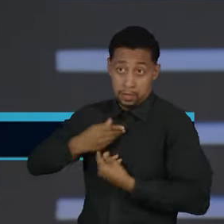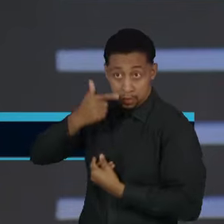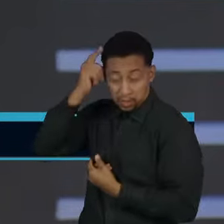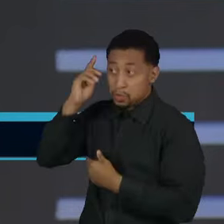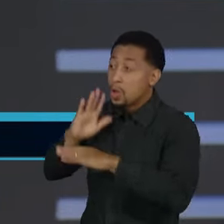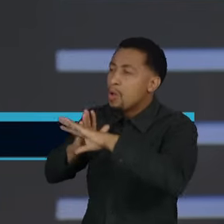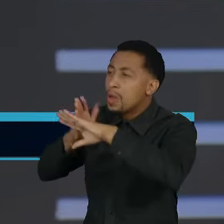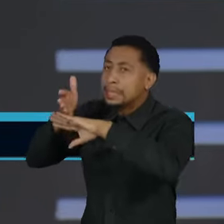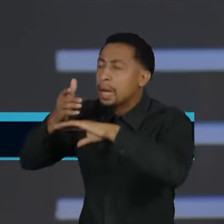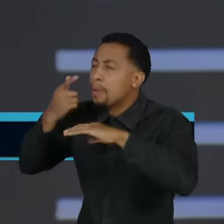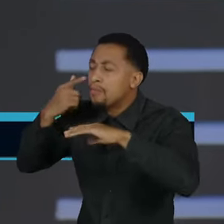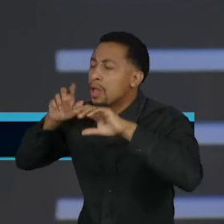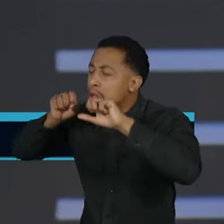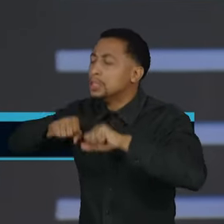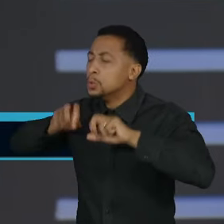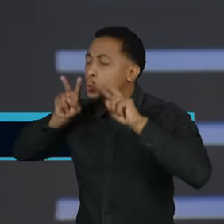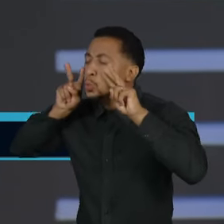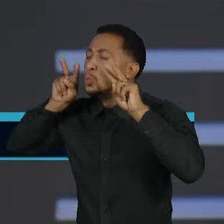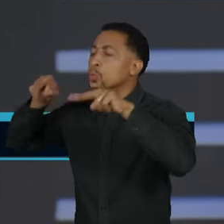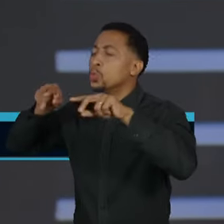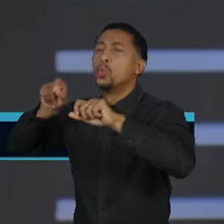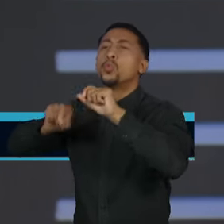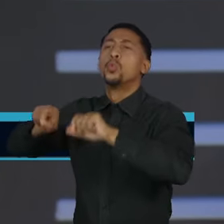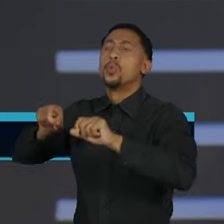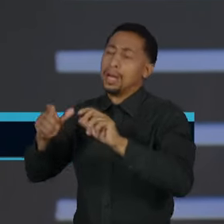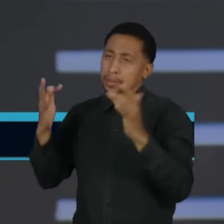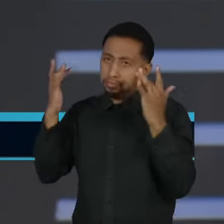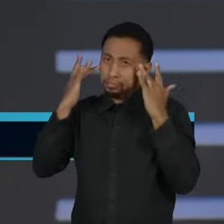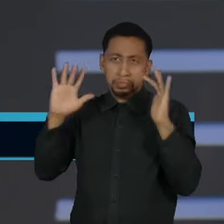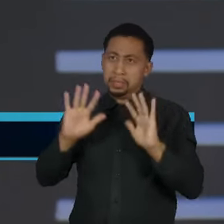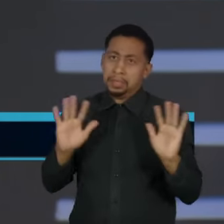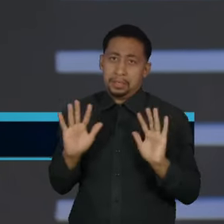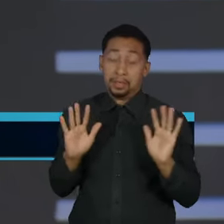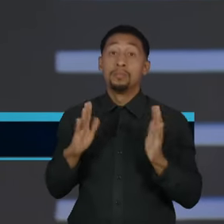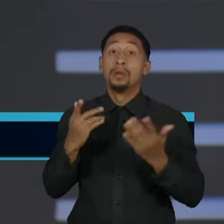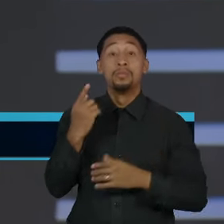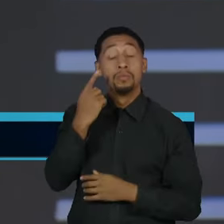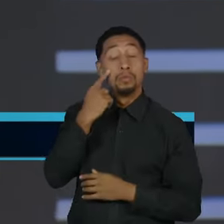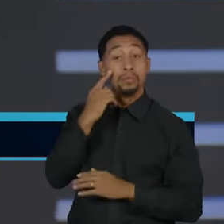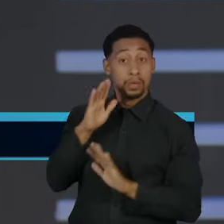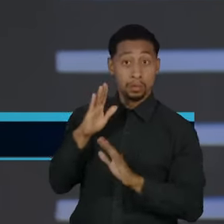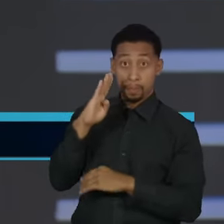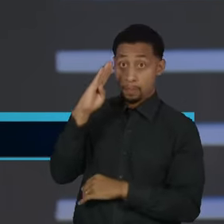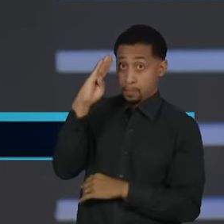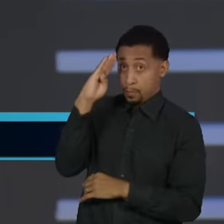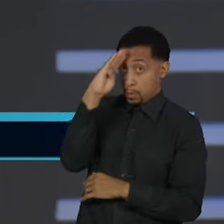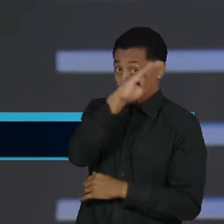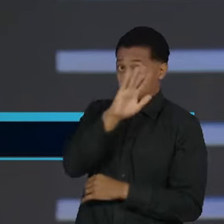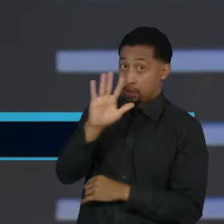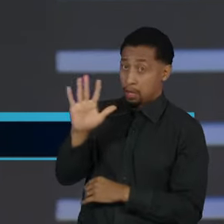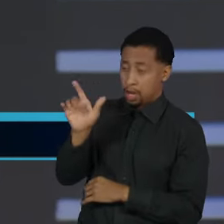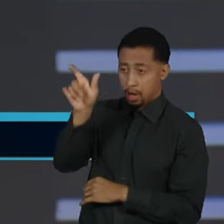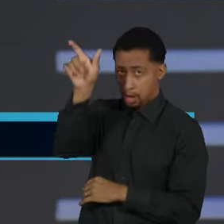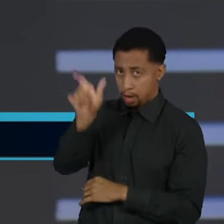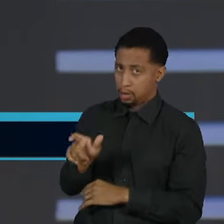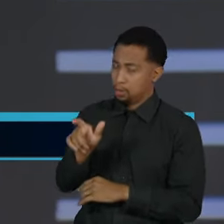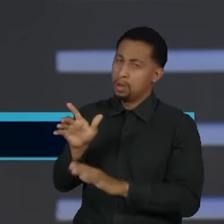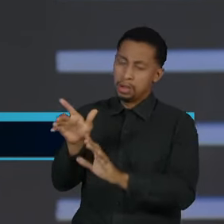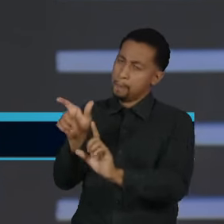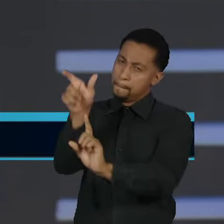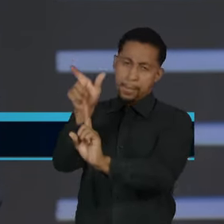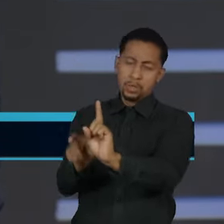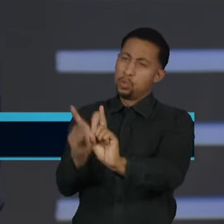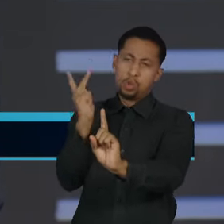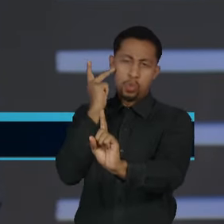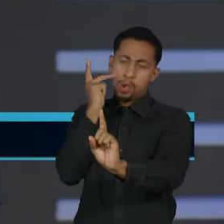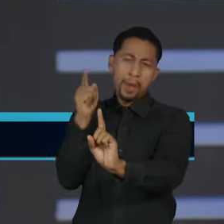né? Ah, porque o que acontece hoje? Vamos analisar o Bolsonaro como alguém, um cidadão comum respondendo a um processo.